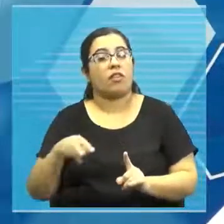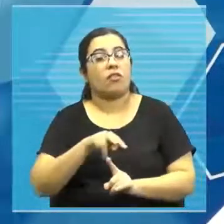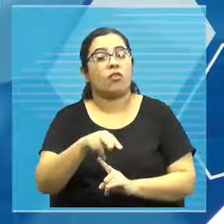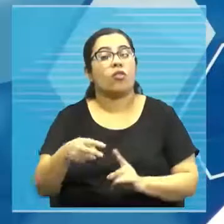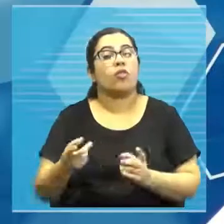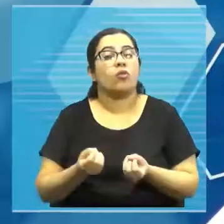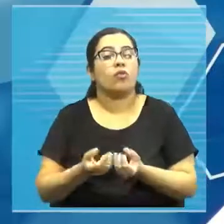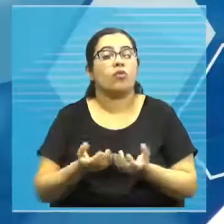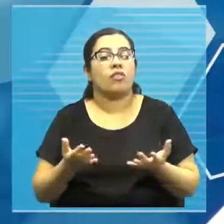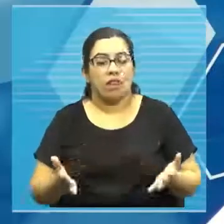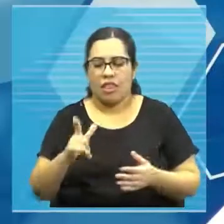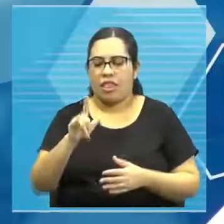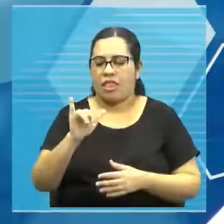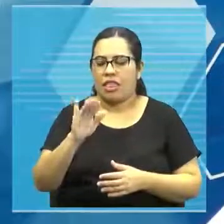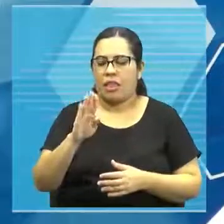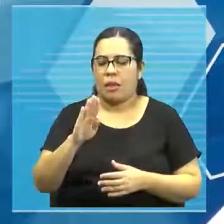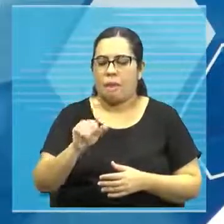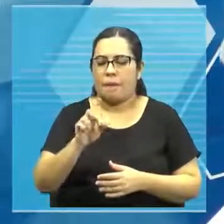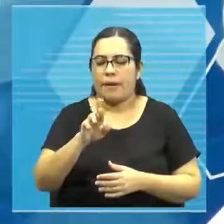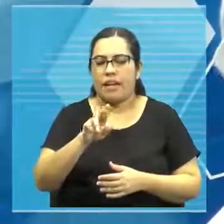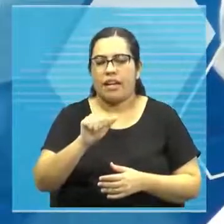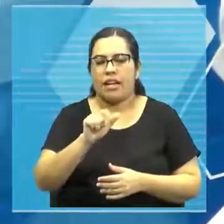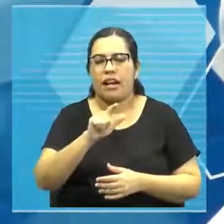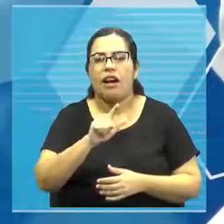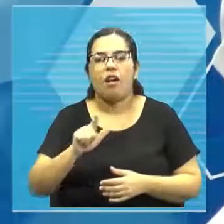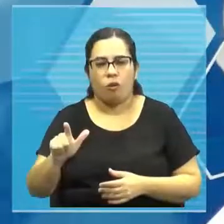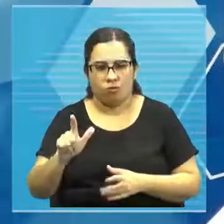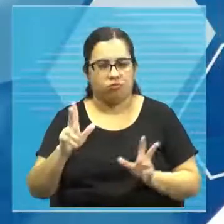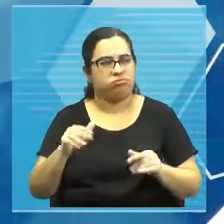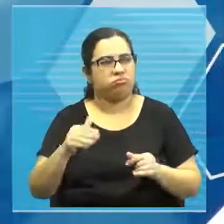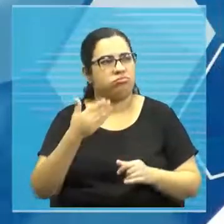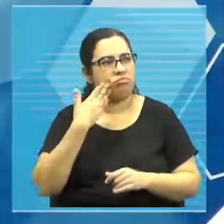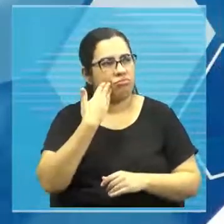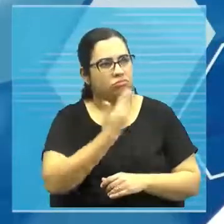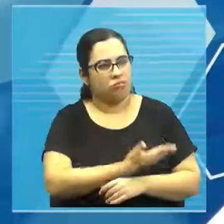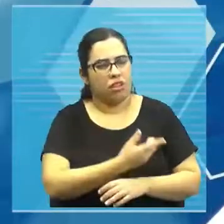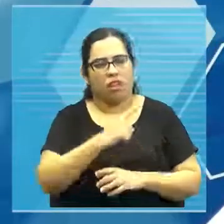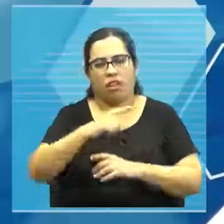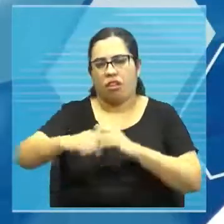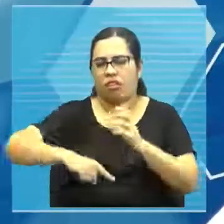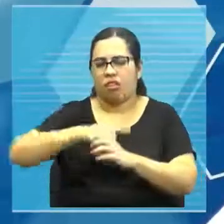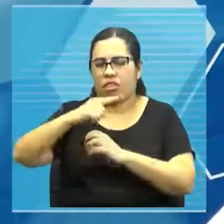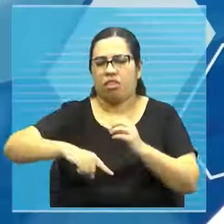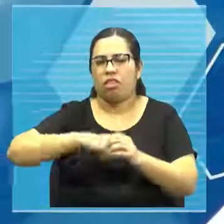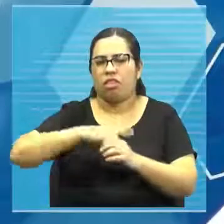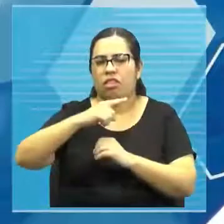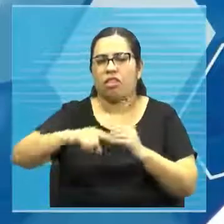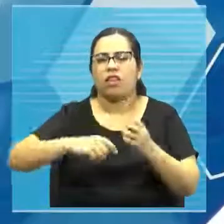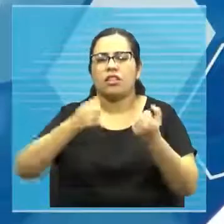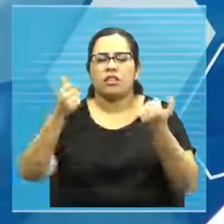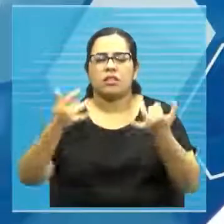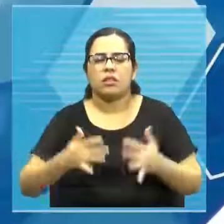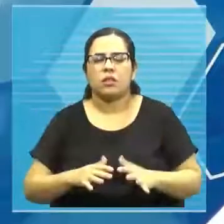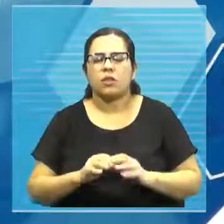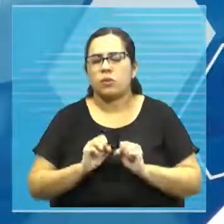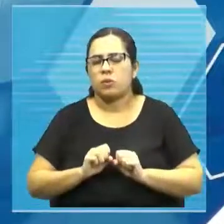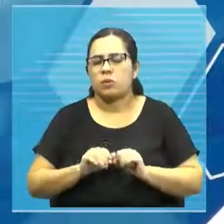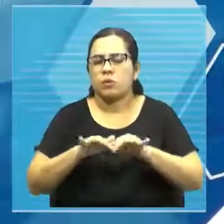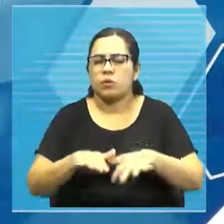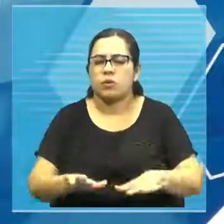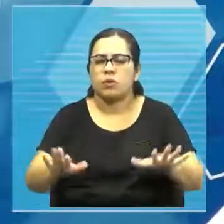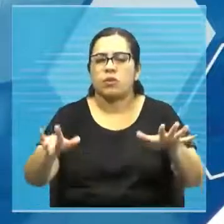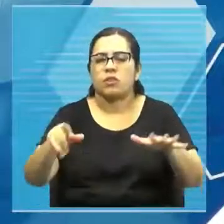gente chama de liberal é essa que está digita aí na globalização nós temos uma difusão cada vez